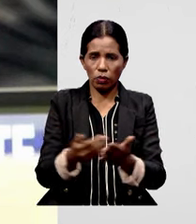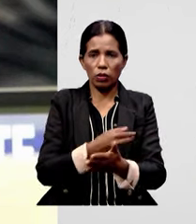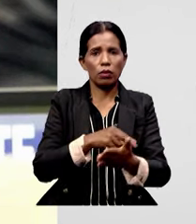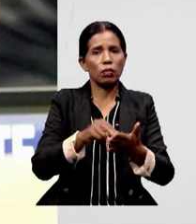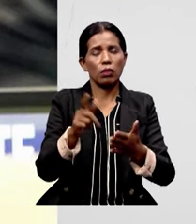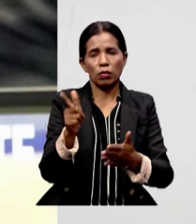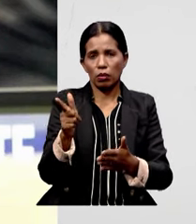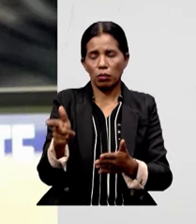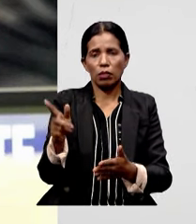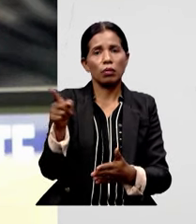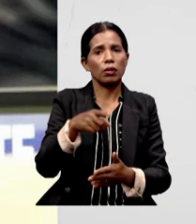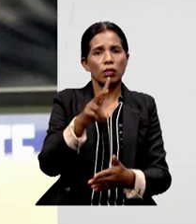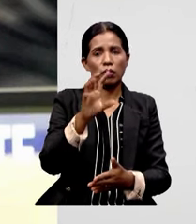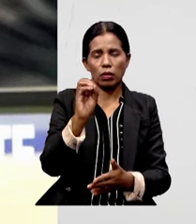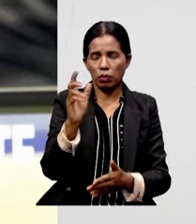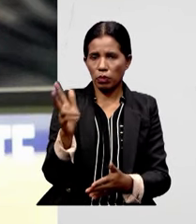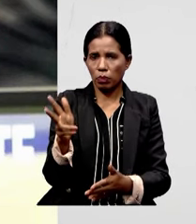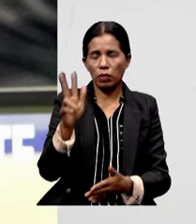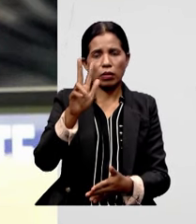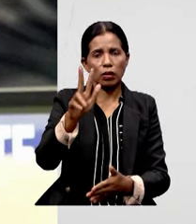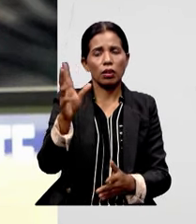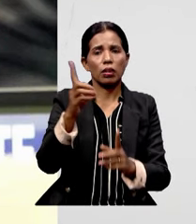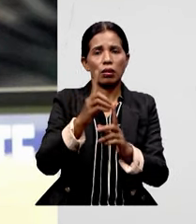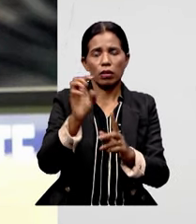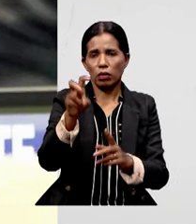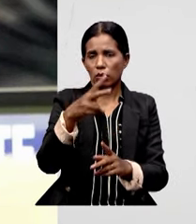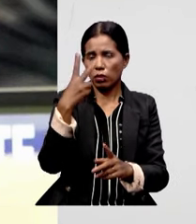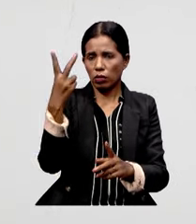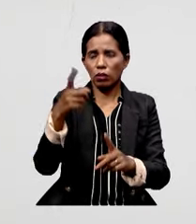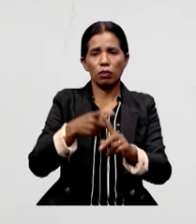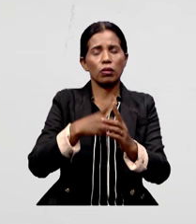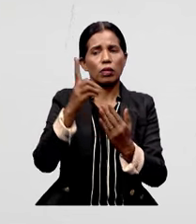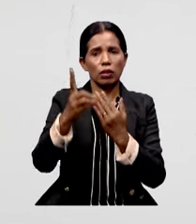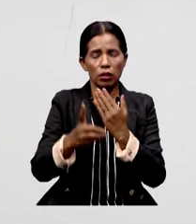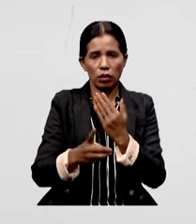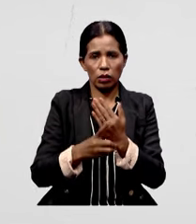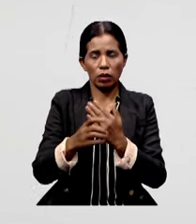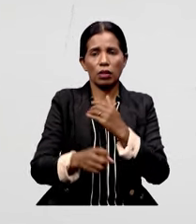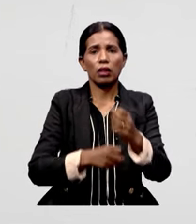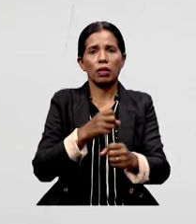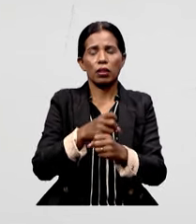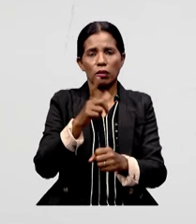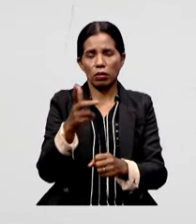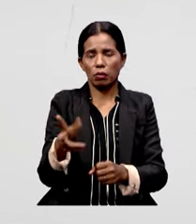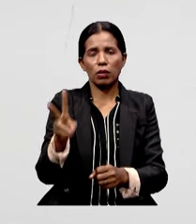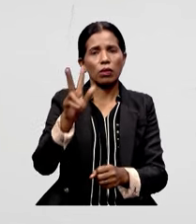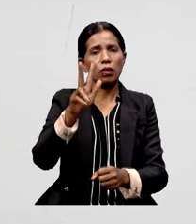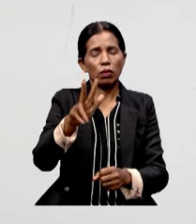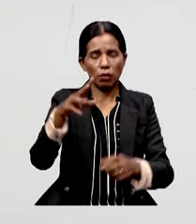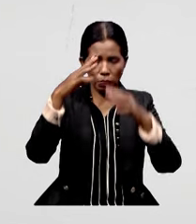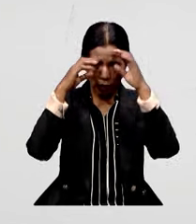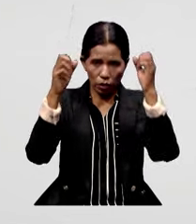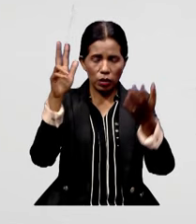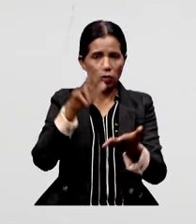Ruanulu, barra Rihun Rua Ruanulu Recintolo e Aloran Sanulu Recin Rua, fulan dezembro tina Rihun Rua Ruanulu Recintolo, nebe Presidente